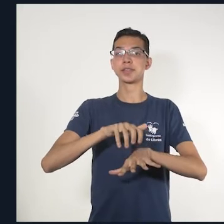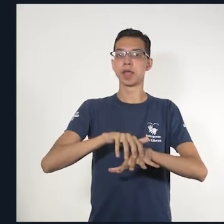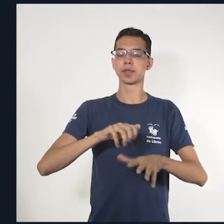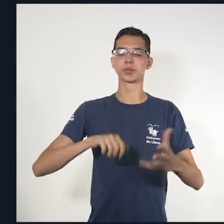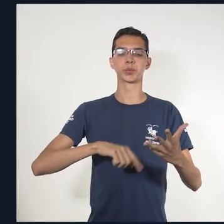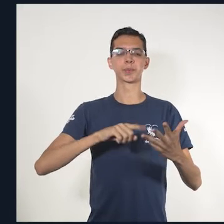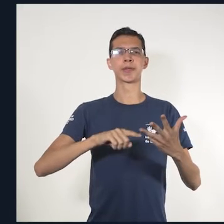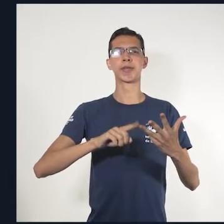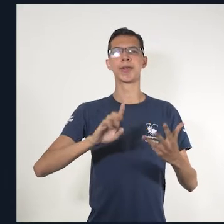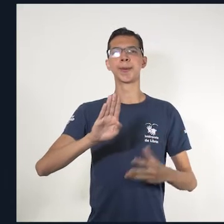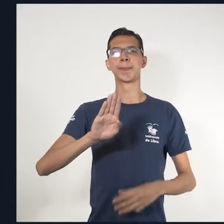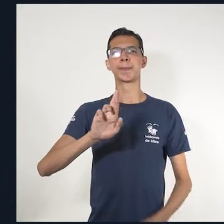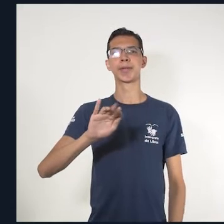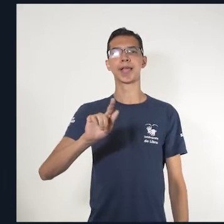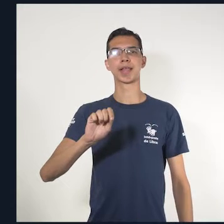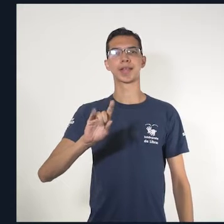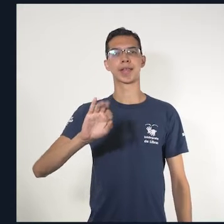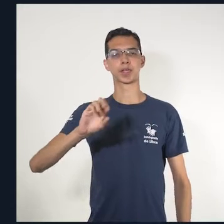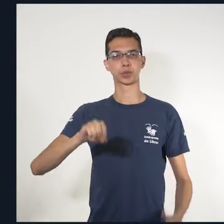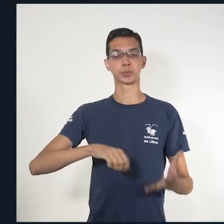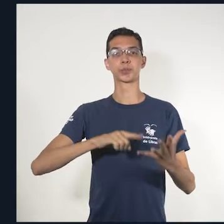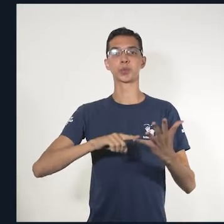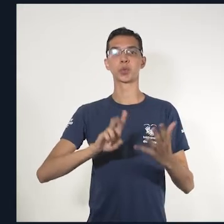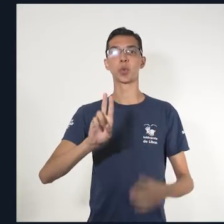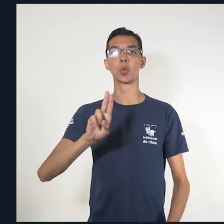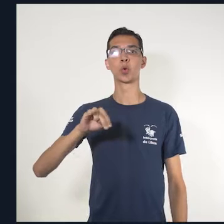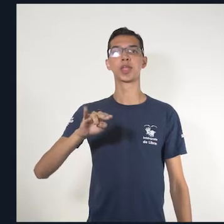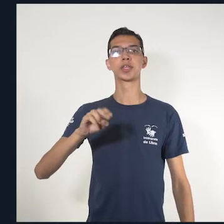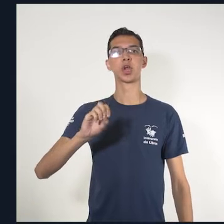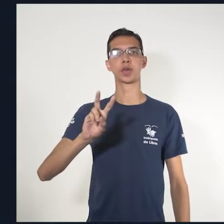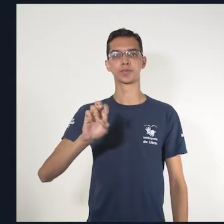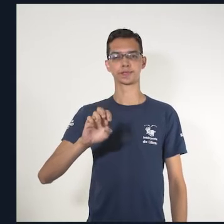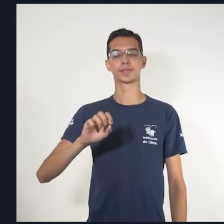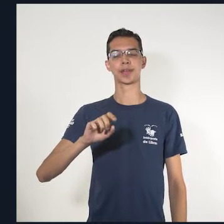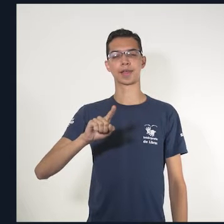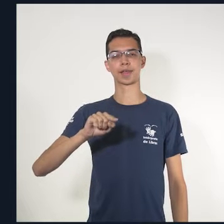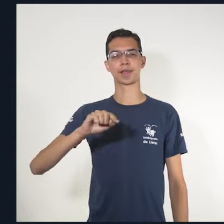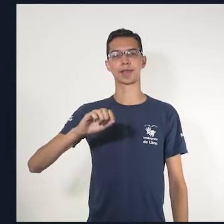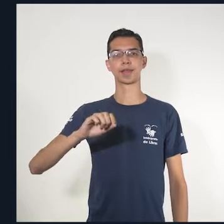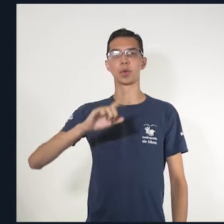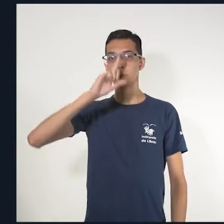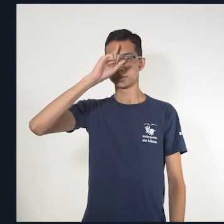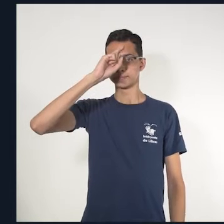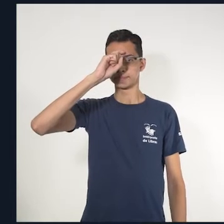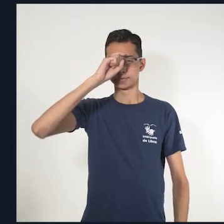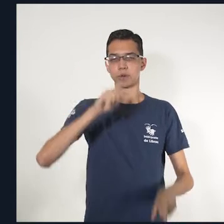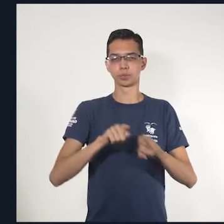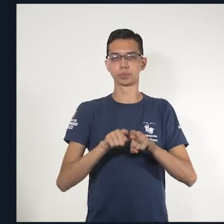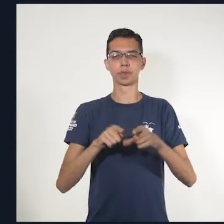Cantareira e o último, na Uninove, o Hospital Lígia Estorópoli.